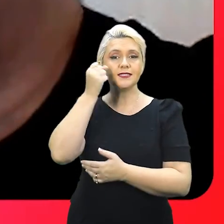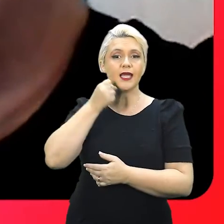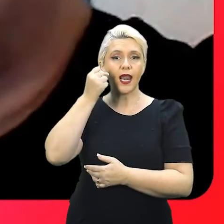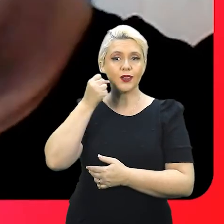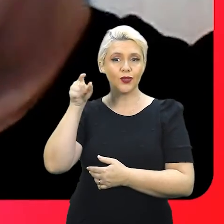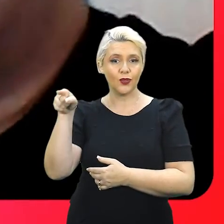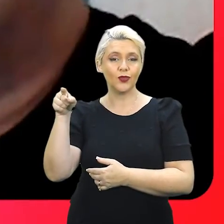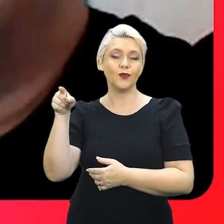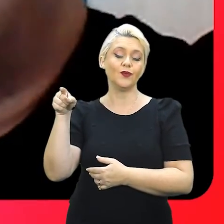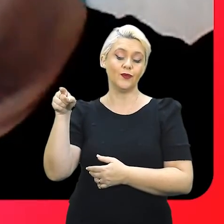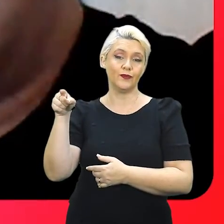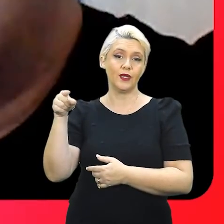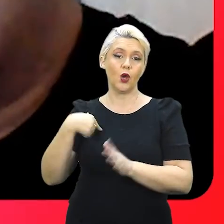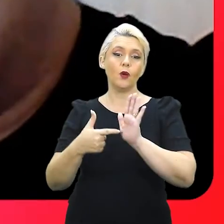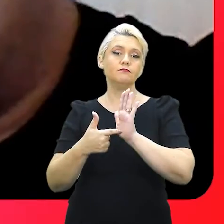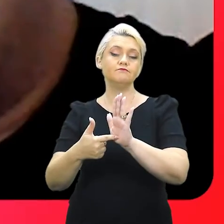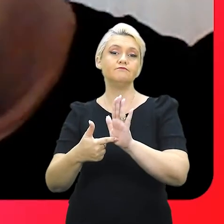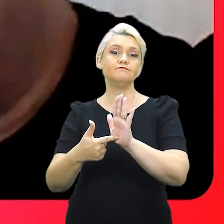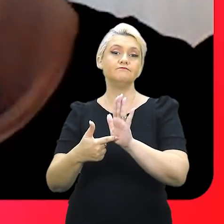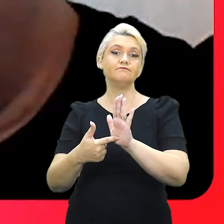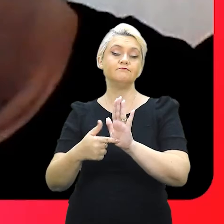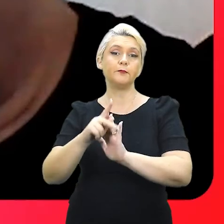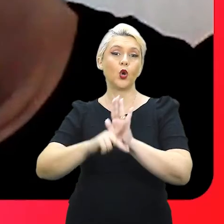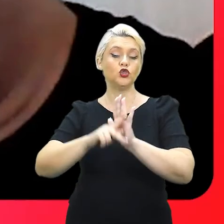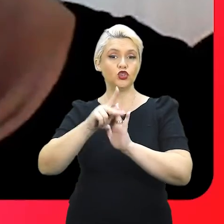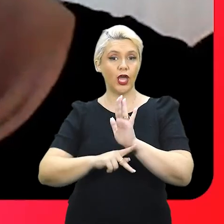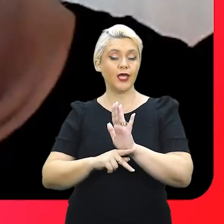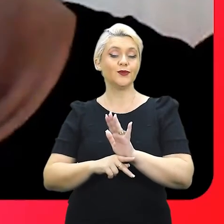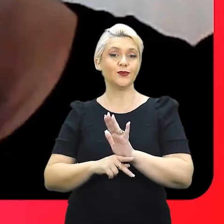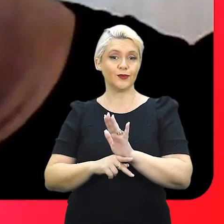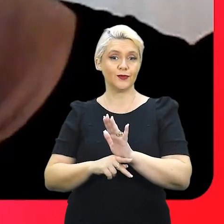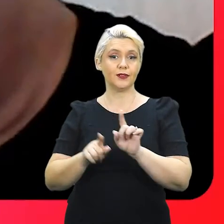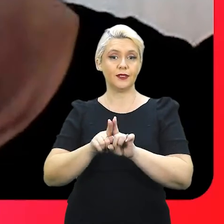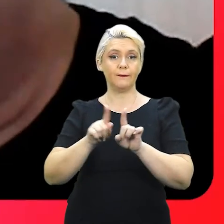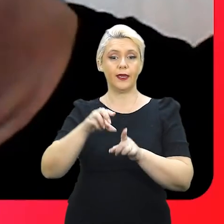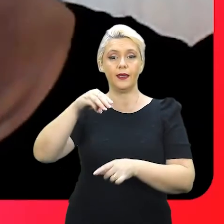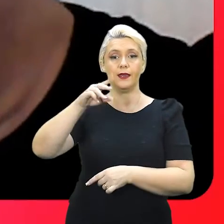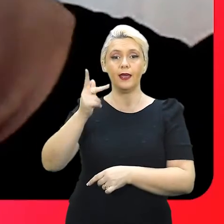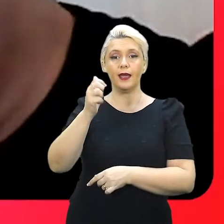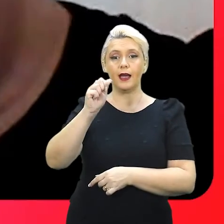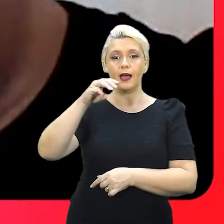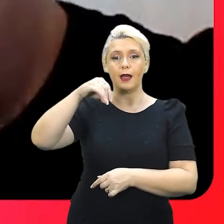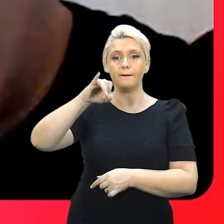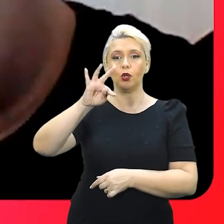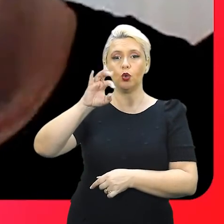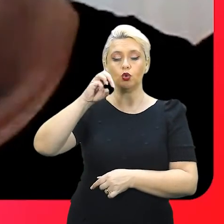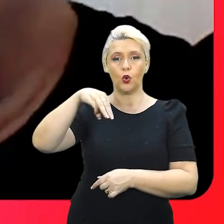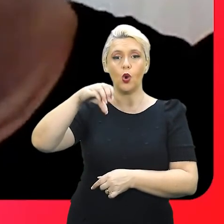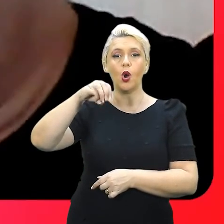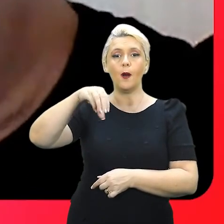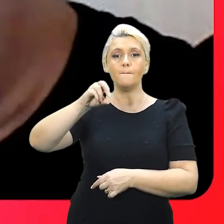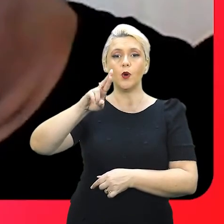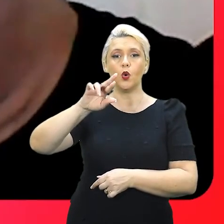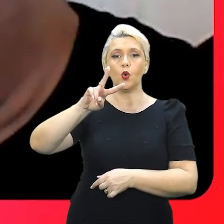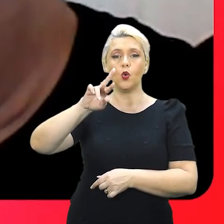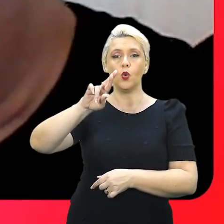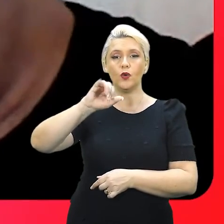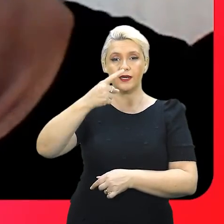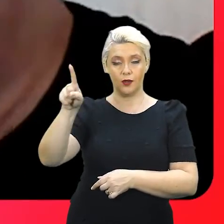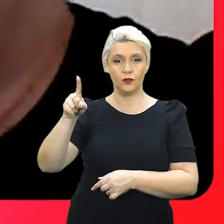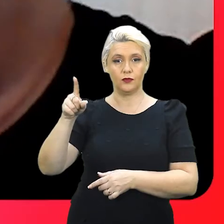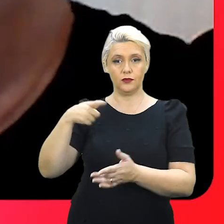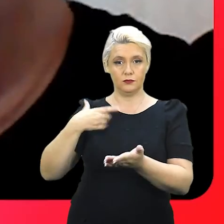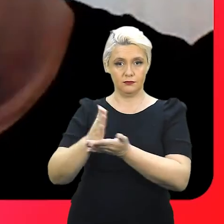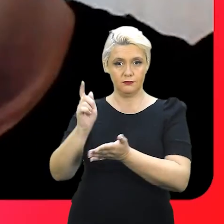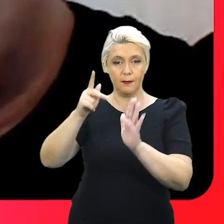dele, quando eu apresentei, e o Hamilton Mourão que sancionou, mas o Bolsonaro também iria